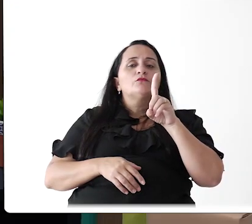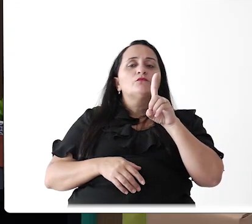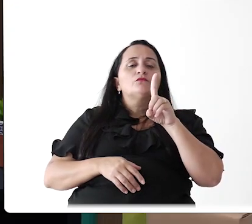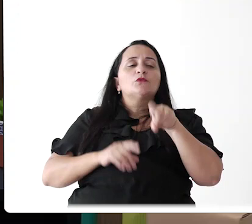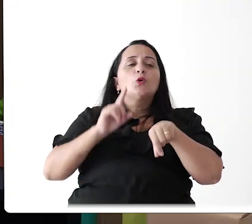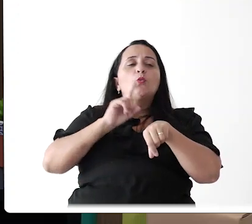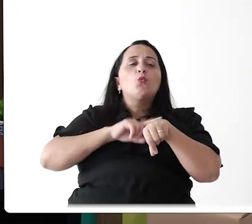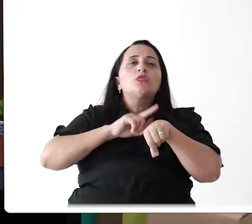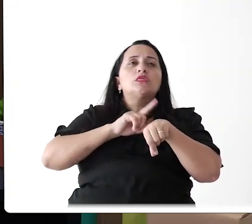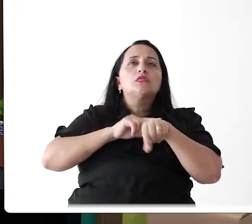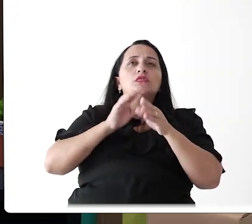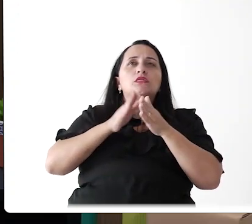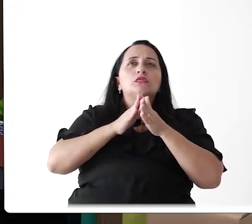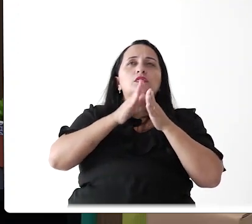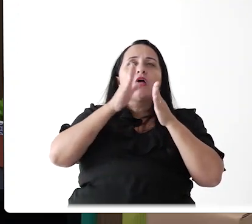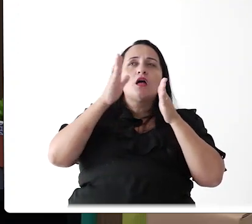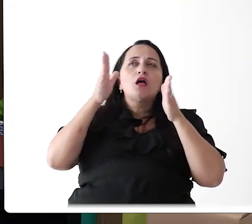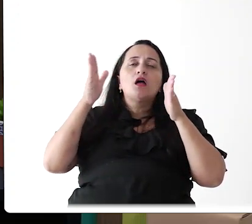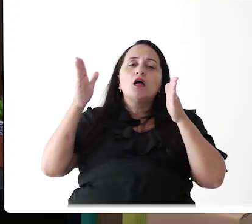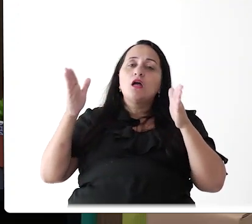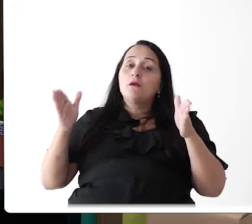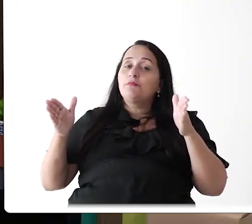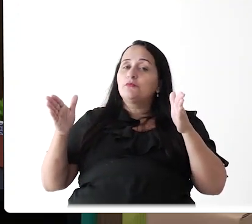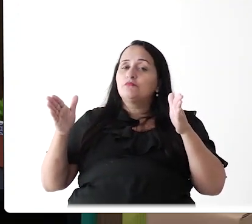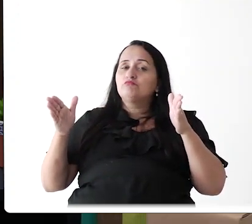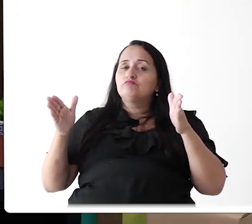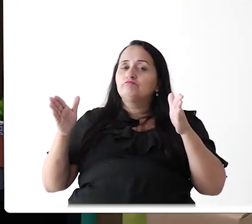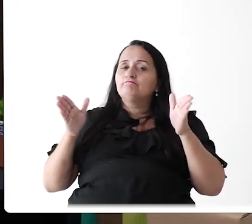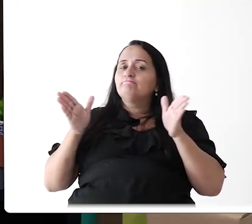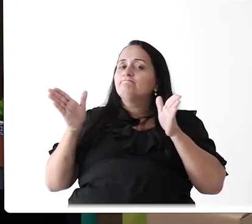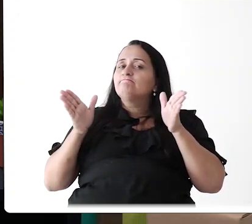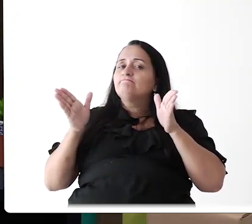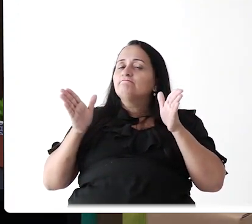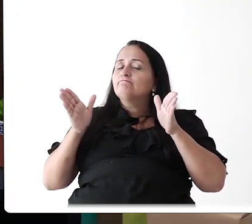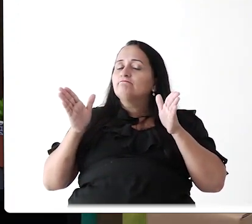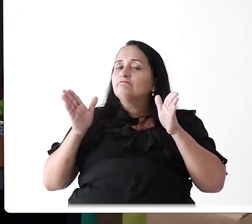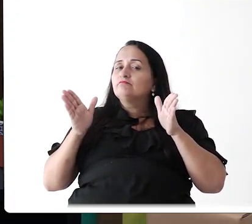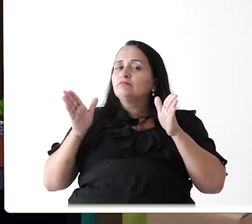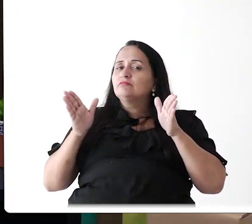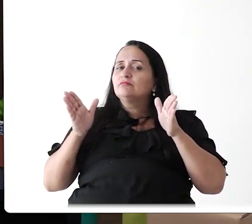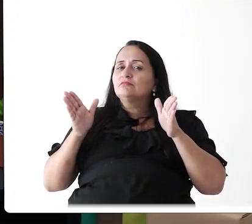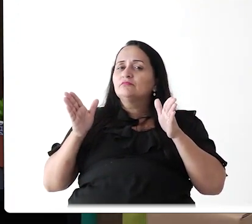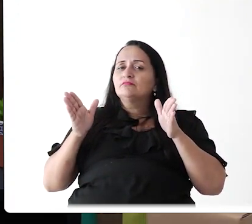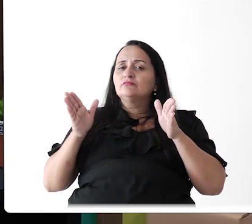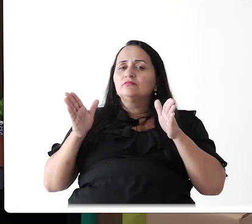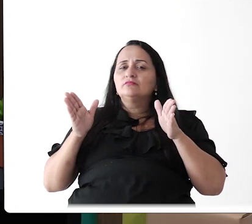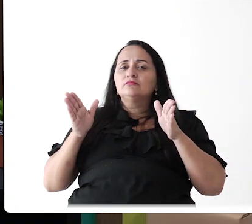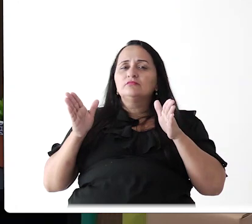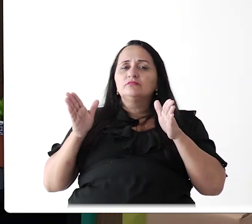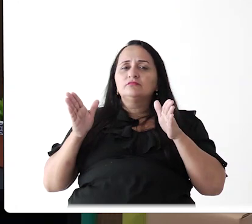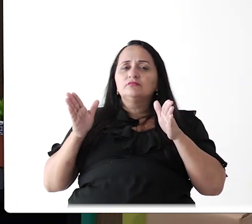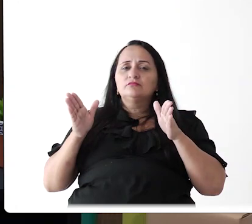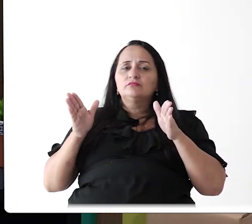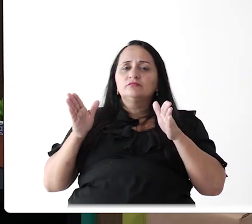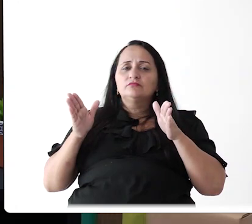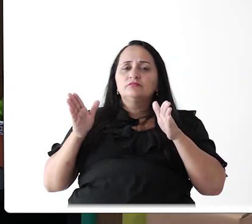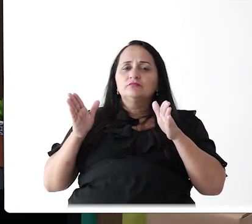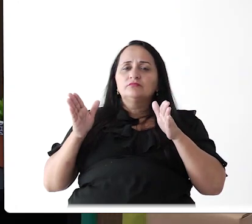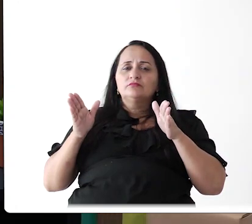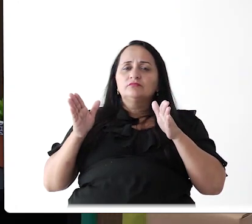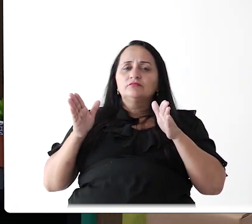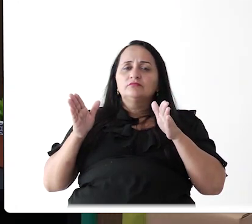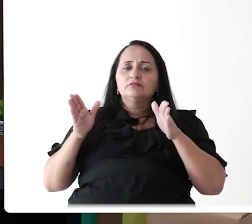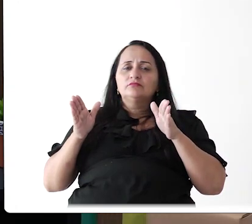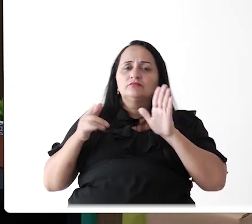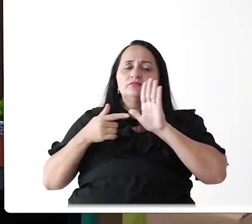indica tempo, essa expressa uma relação de tempo? É, olha só